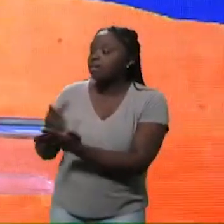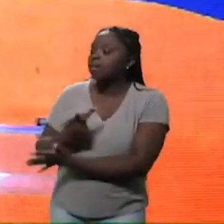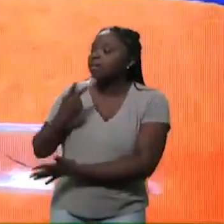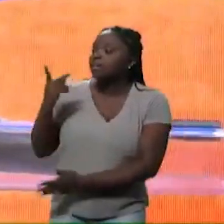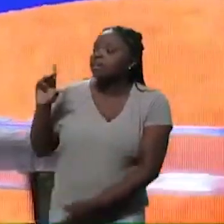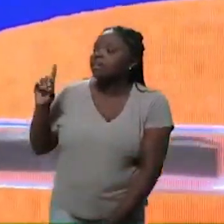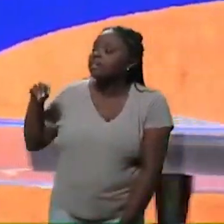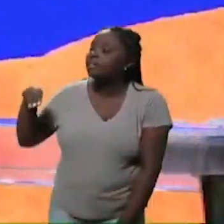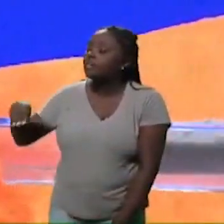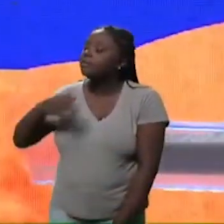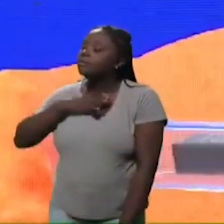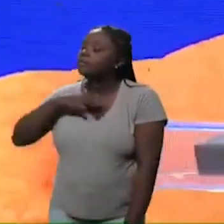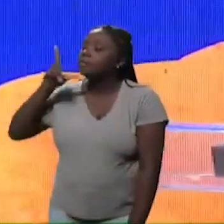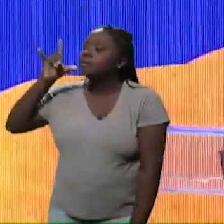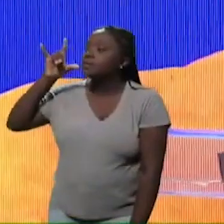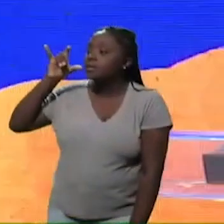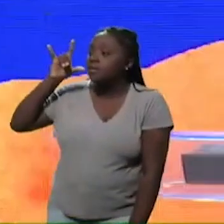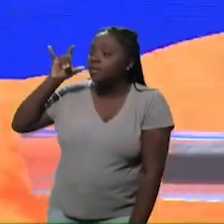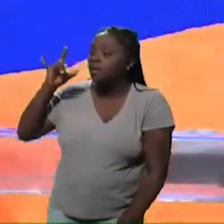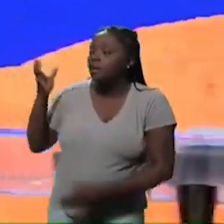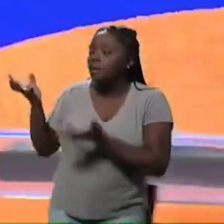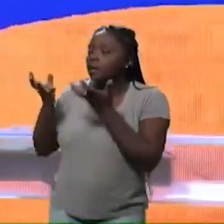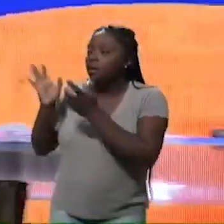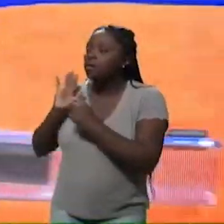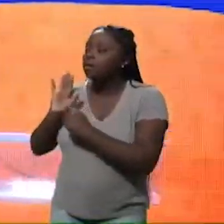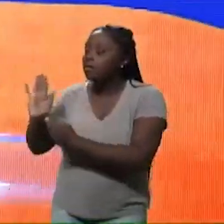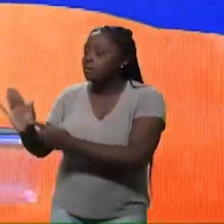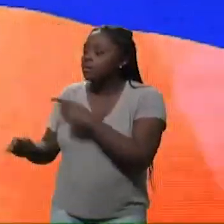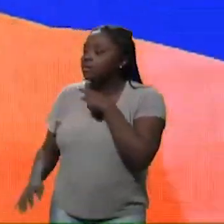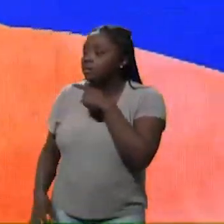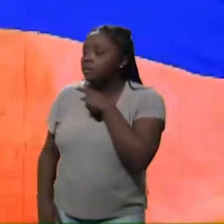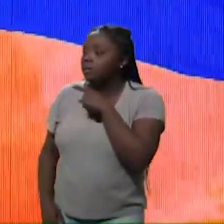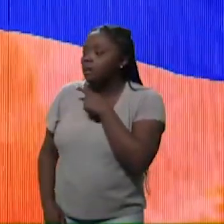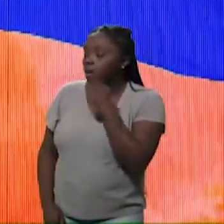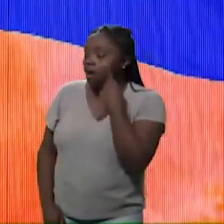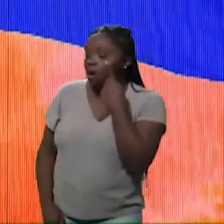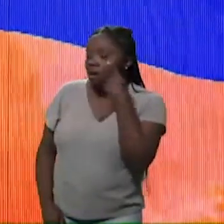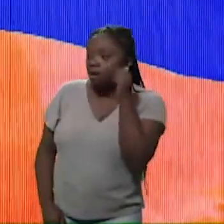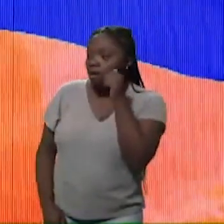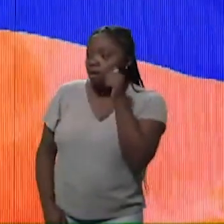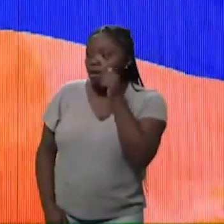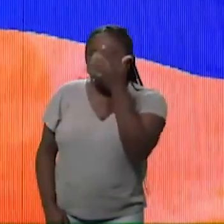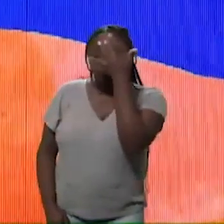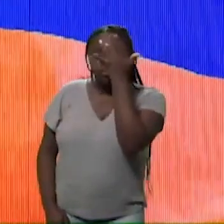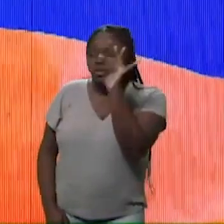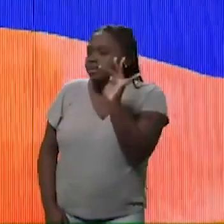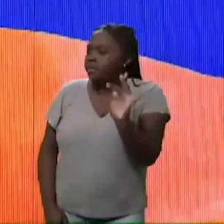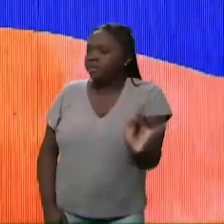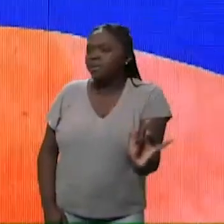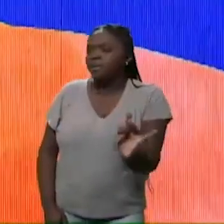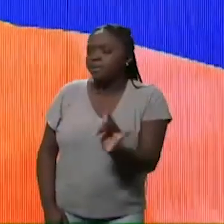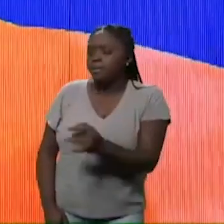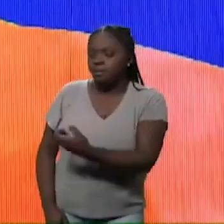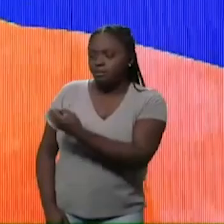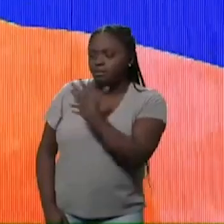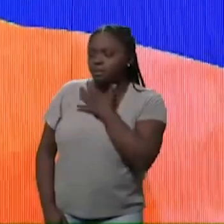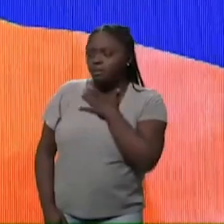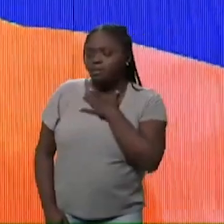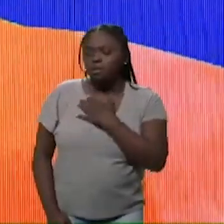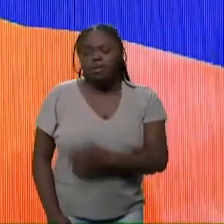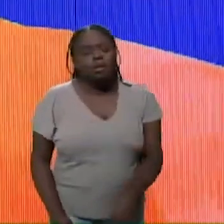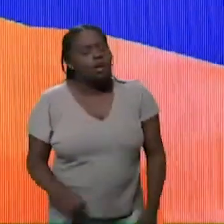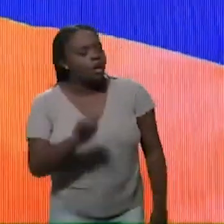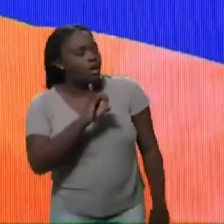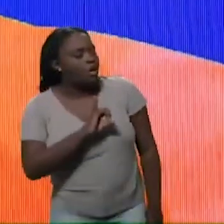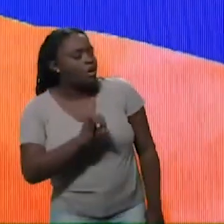DM do meu Instagram. Quero te mostrar o que, chega no meu direct. Olha o que, as meninas, que eu nem sei quem é, me mandaram. Oi,